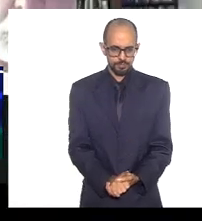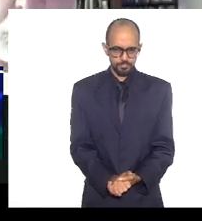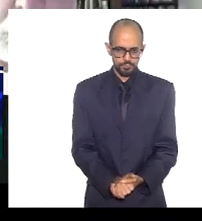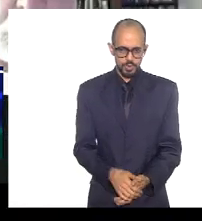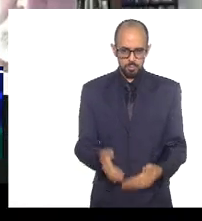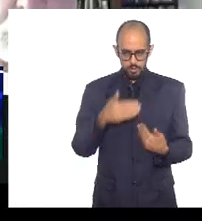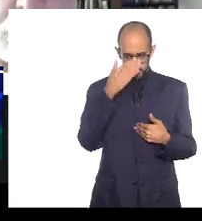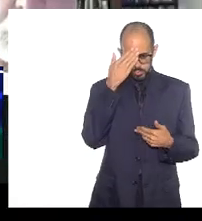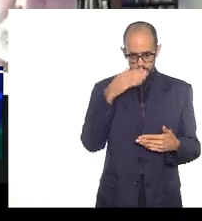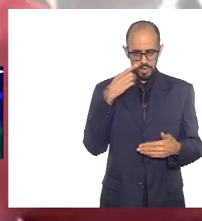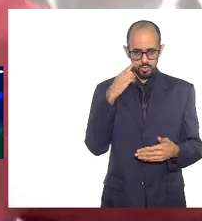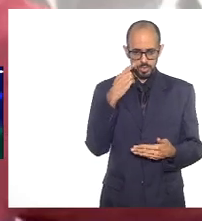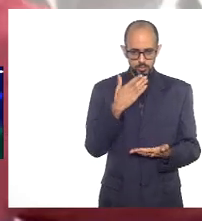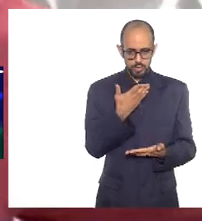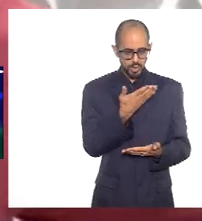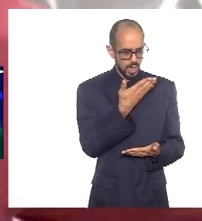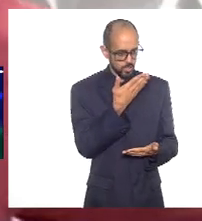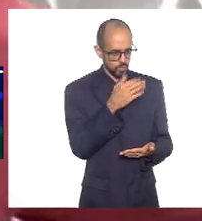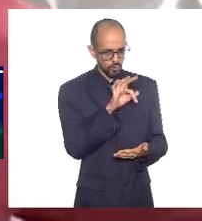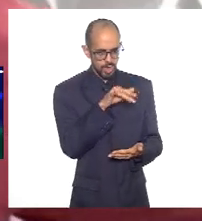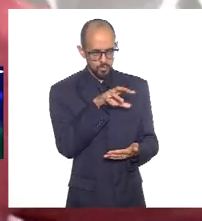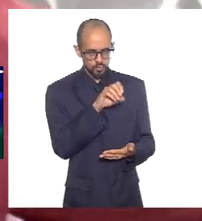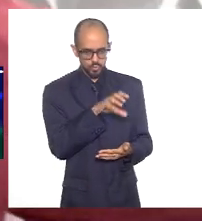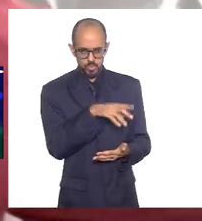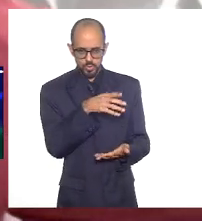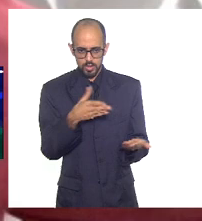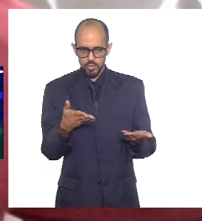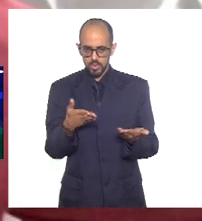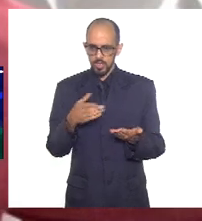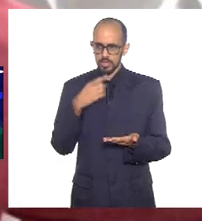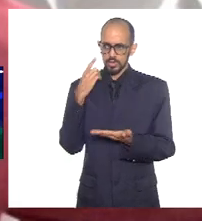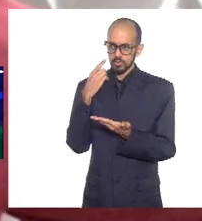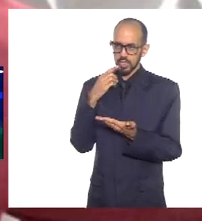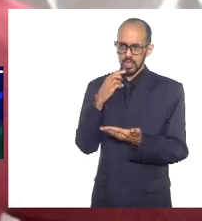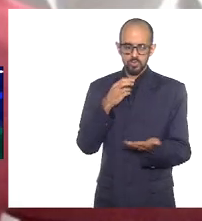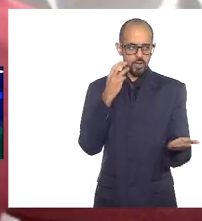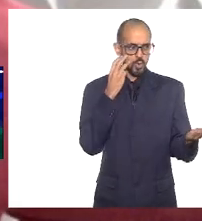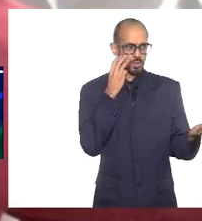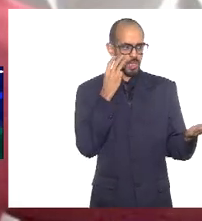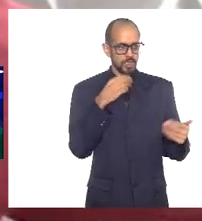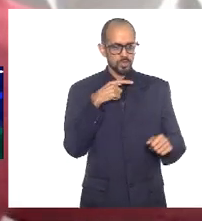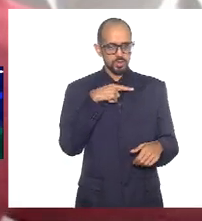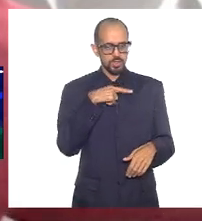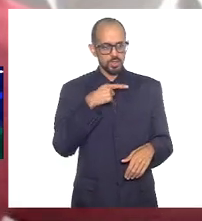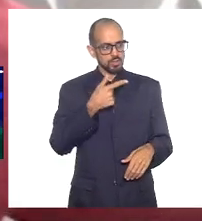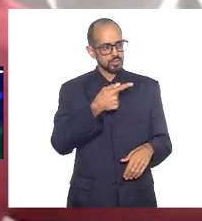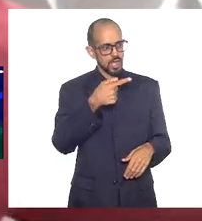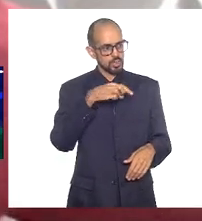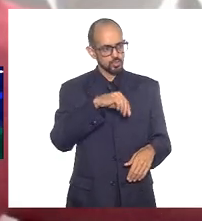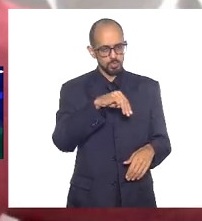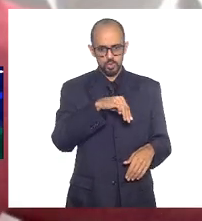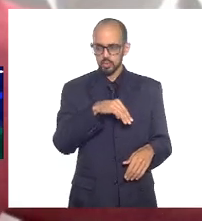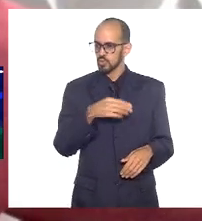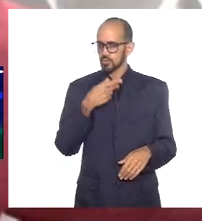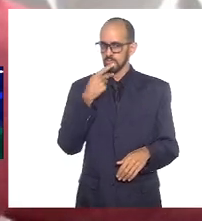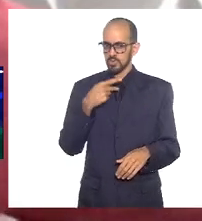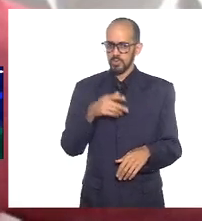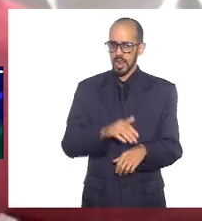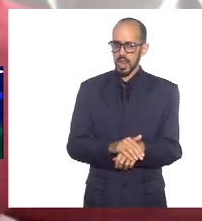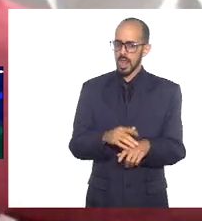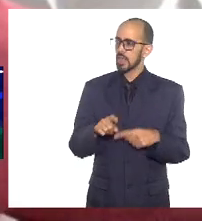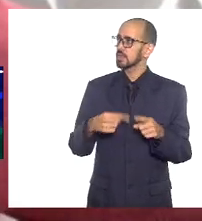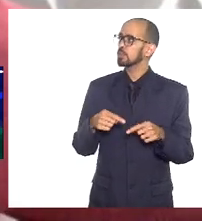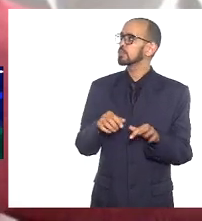Obrigada deputado Flávio Serafini e deputado Valdar Carneiro vossa excelência tem sete minutos e aí